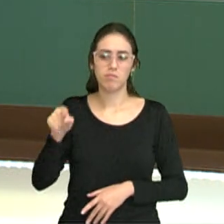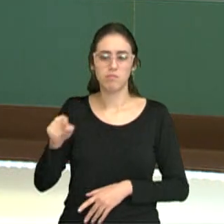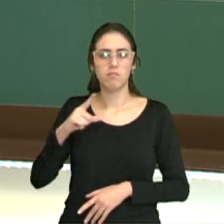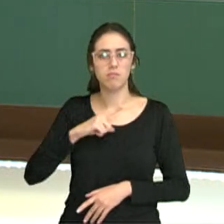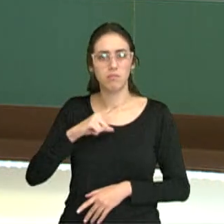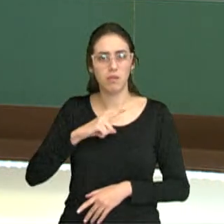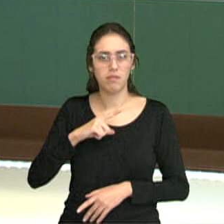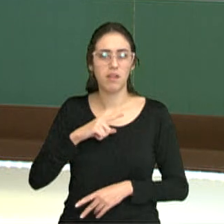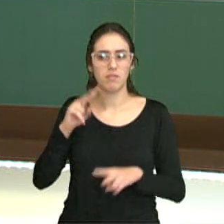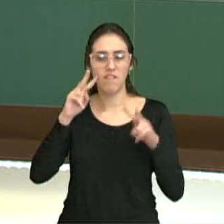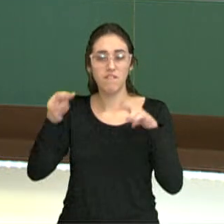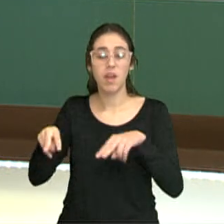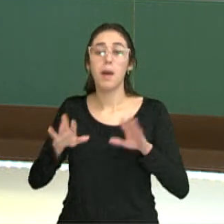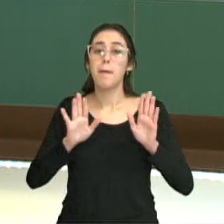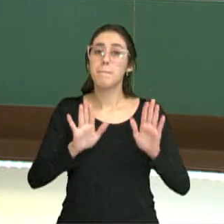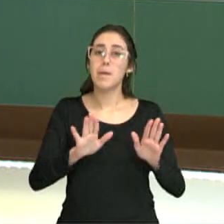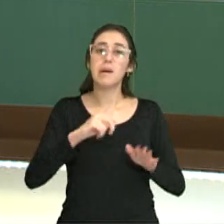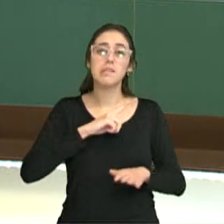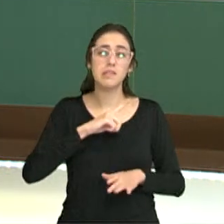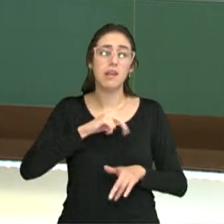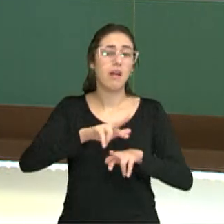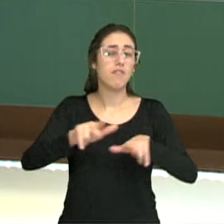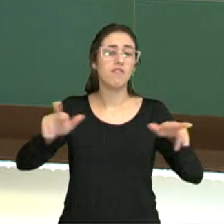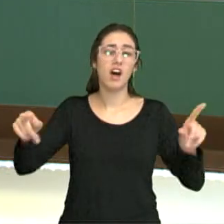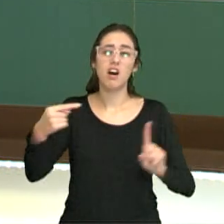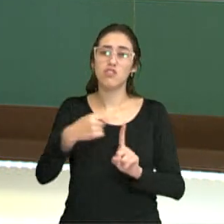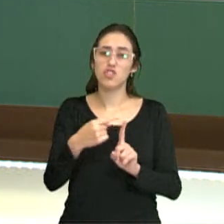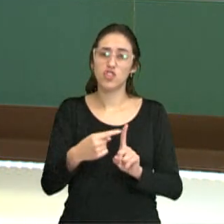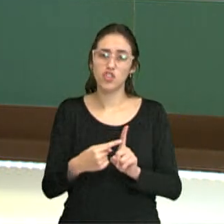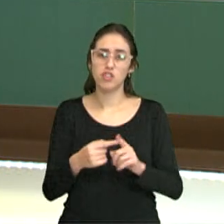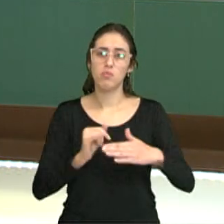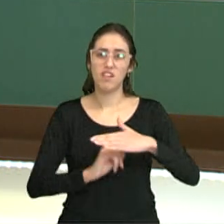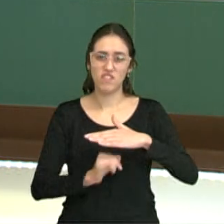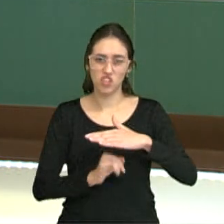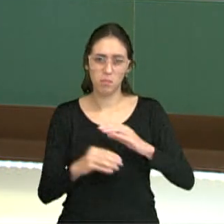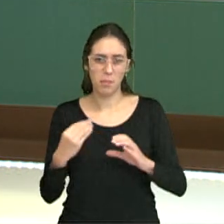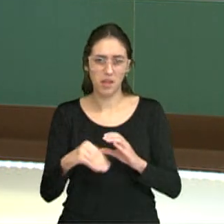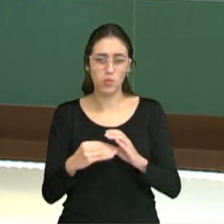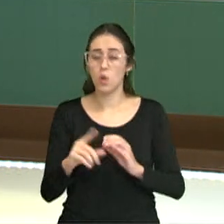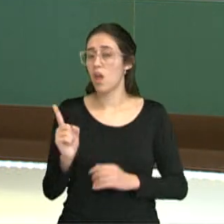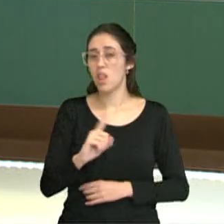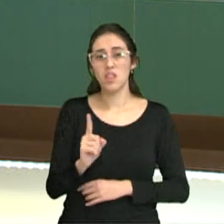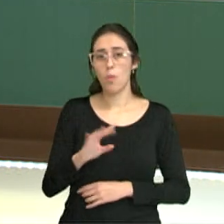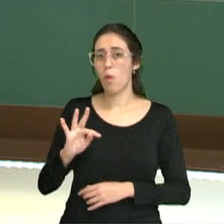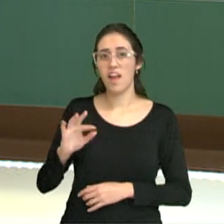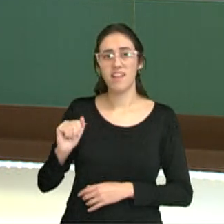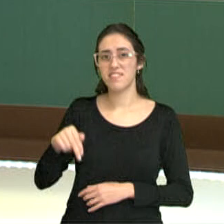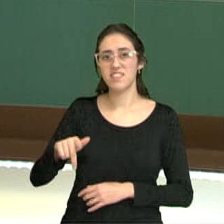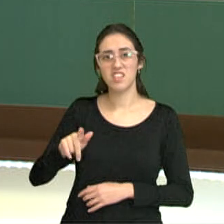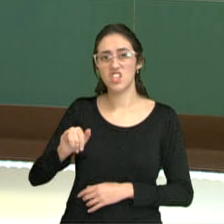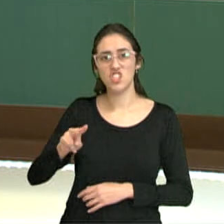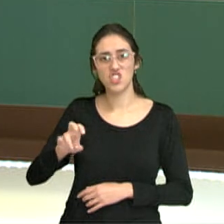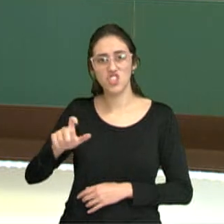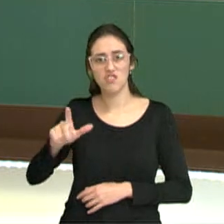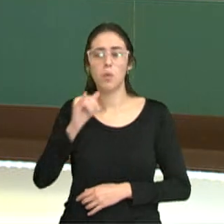que a gente consegue ver. Mas muitos desses investimentos, eles não vão ser tangíveis, assim como as poupanças,